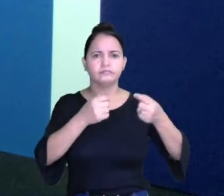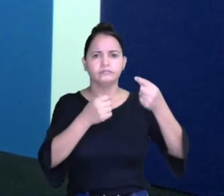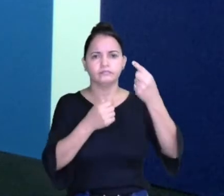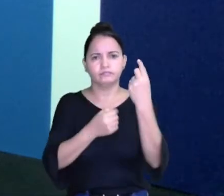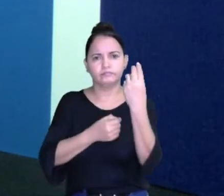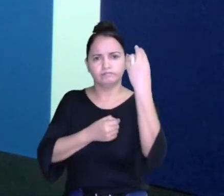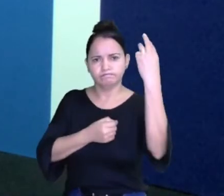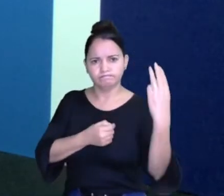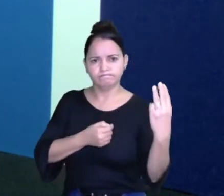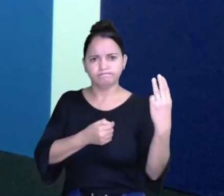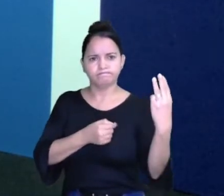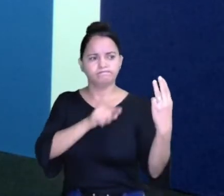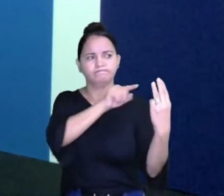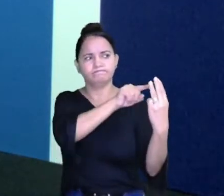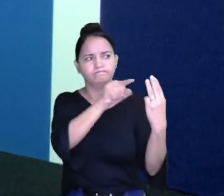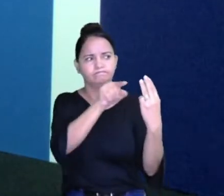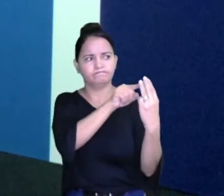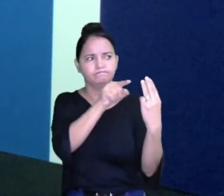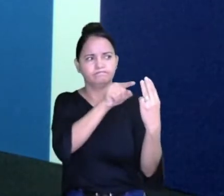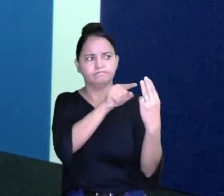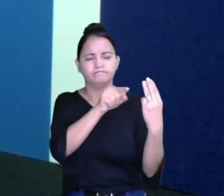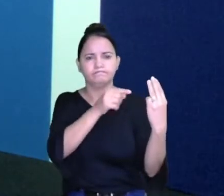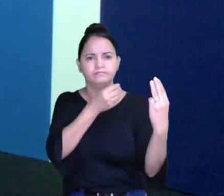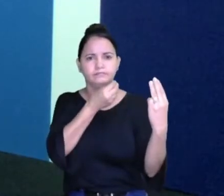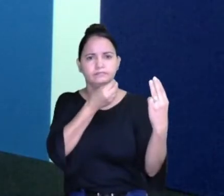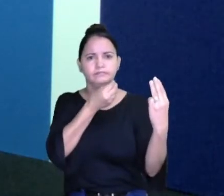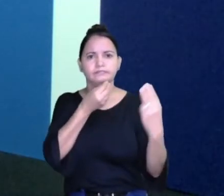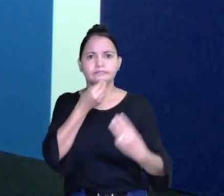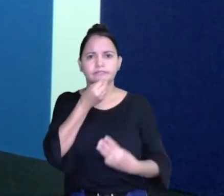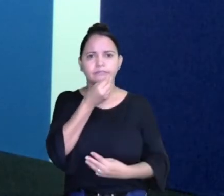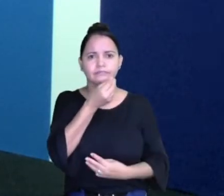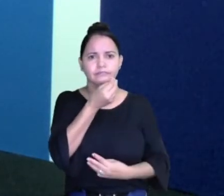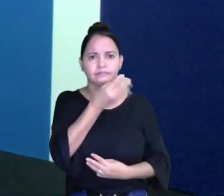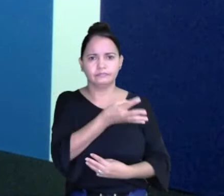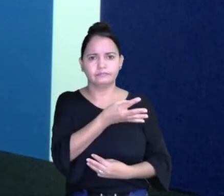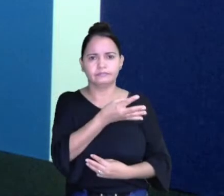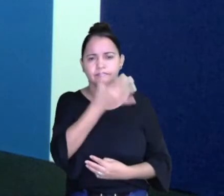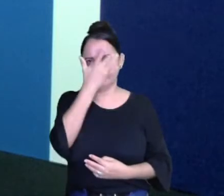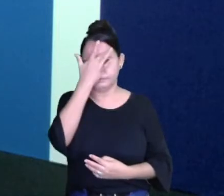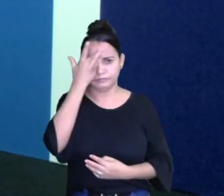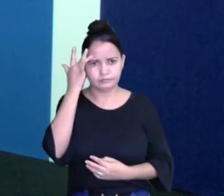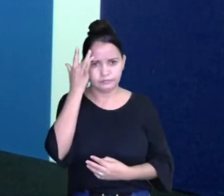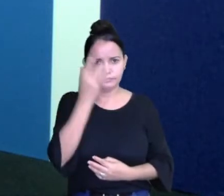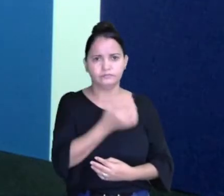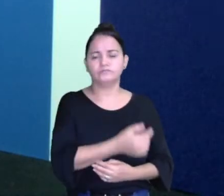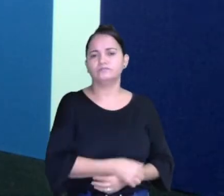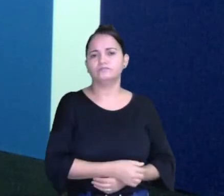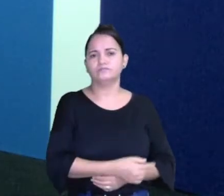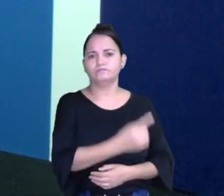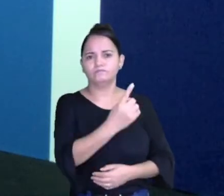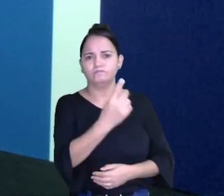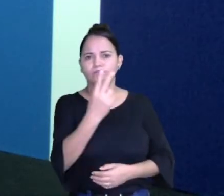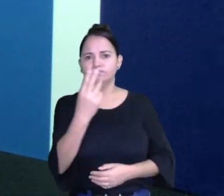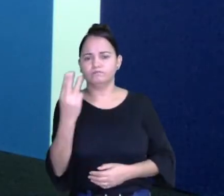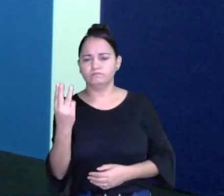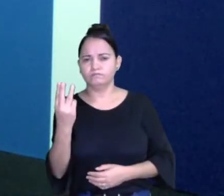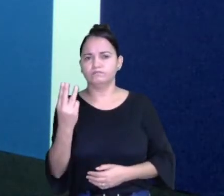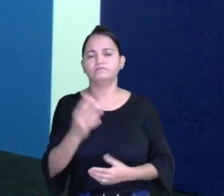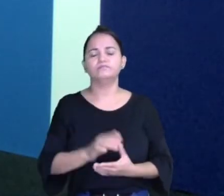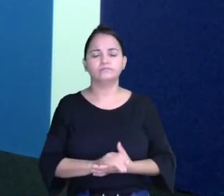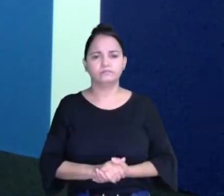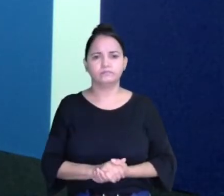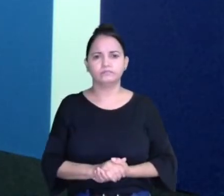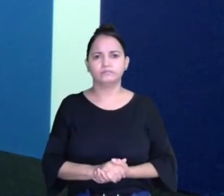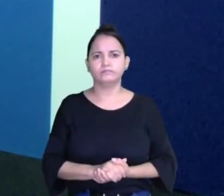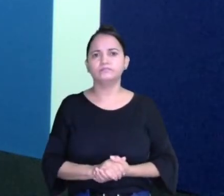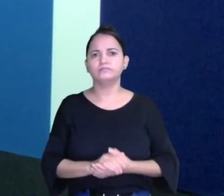dividir, tá? Então, o meu denominador vai indicar que eu tenho 3 inteiros e o meu